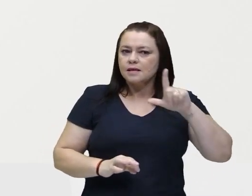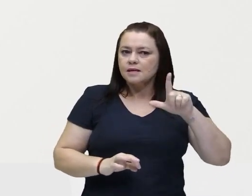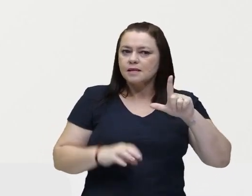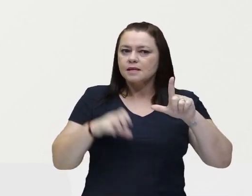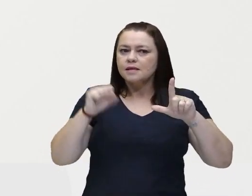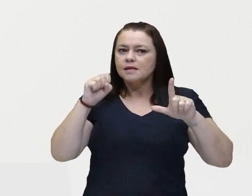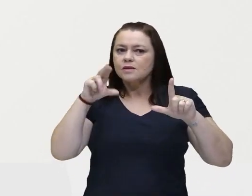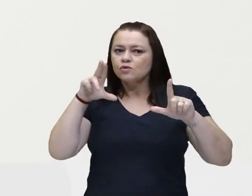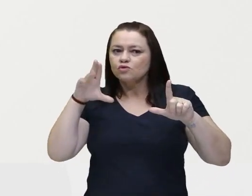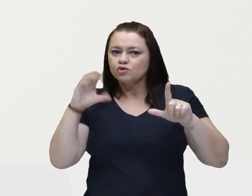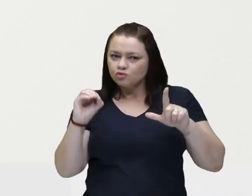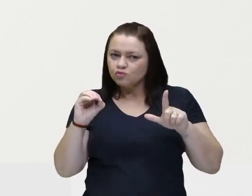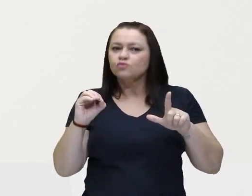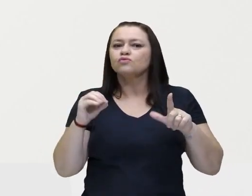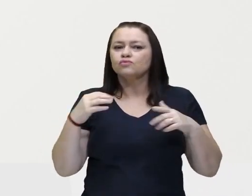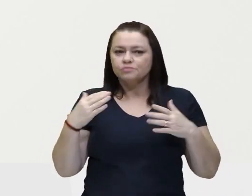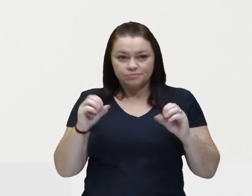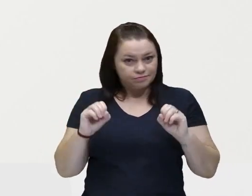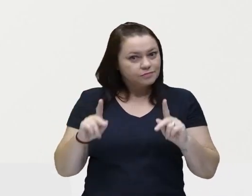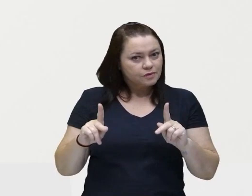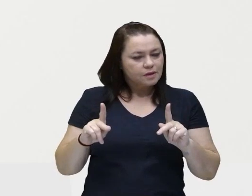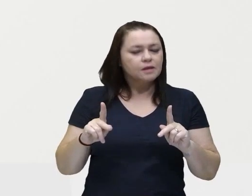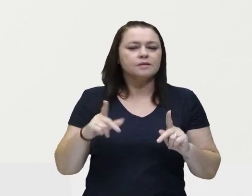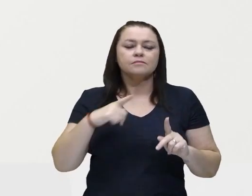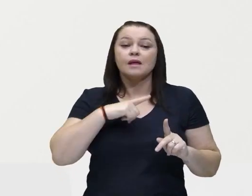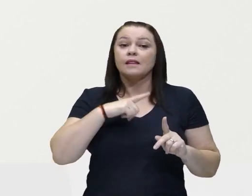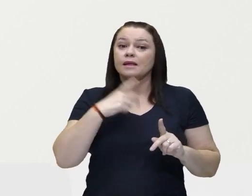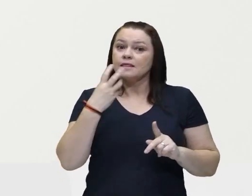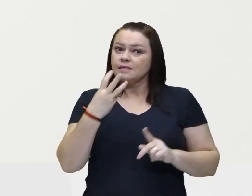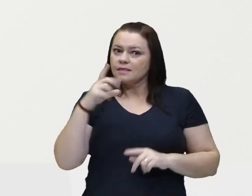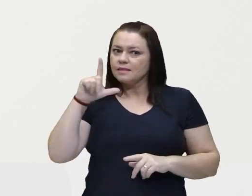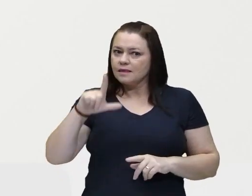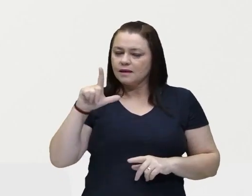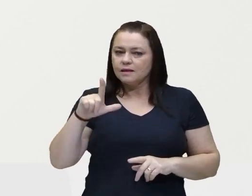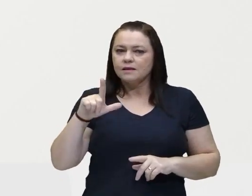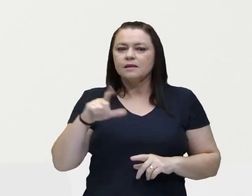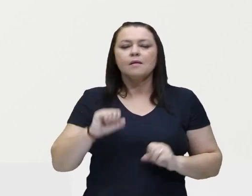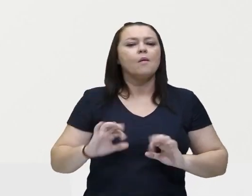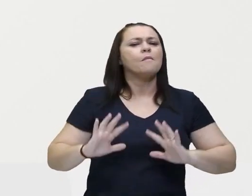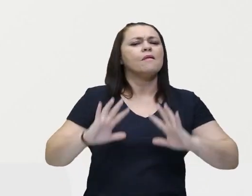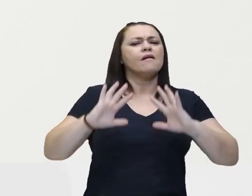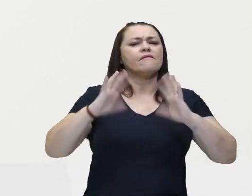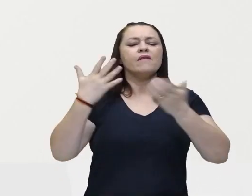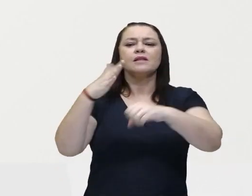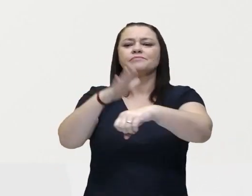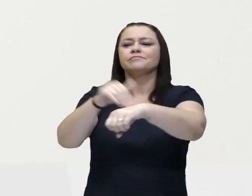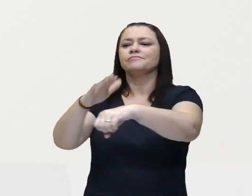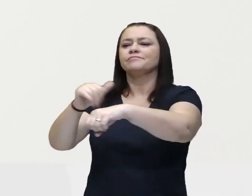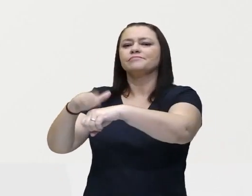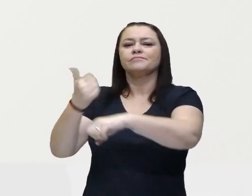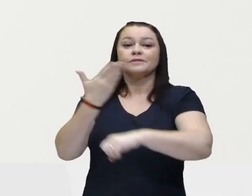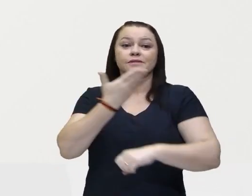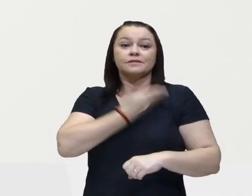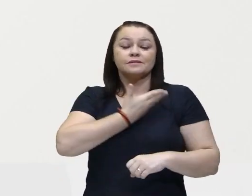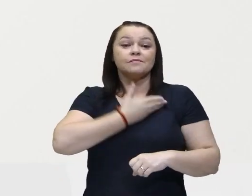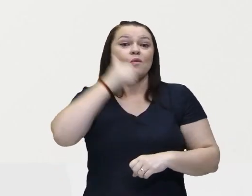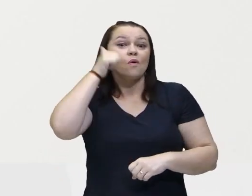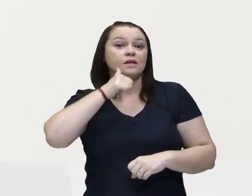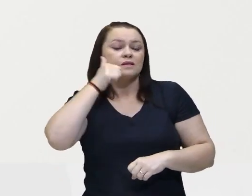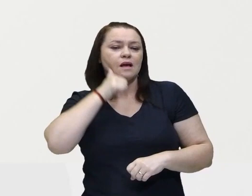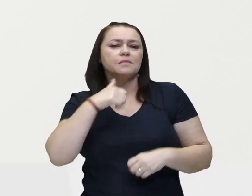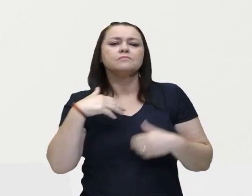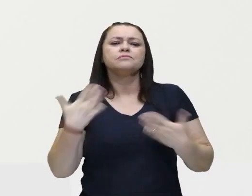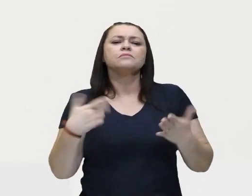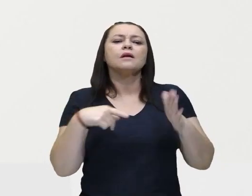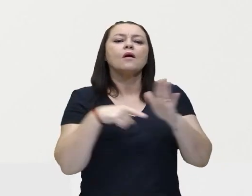suco. Tá certo? 3 litros de suco. Para uma festinha com suas amigas. O que se pergunta? Qual